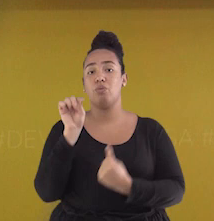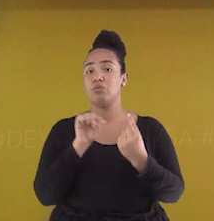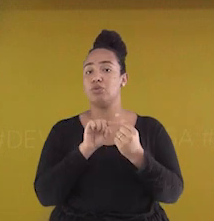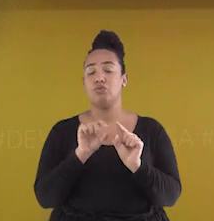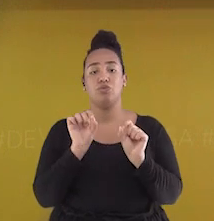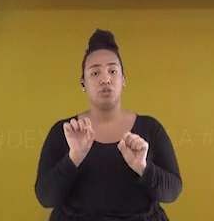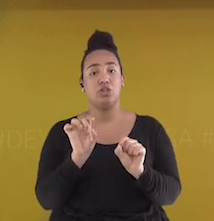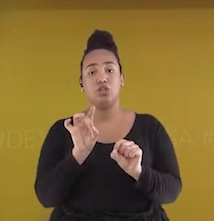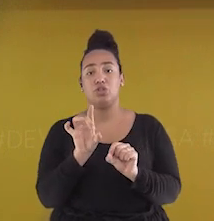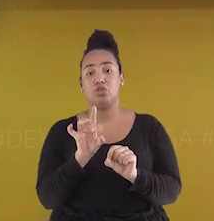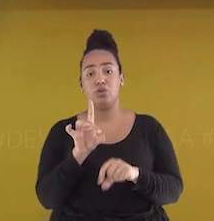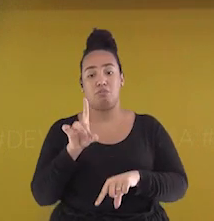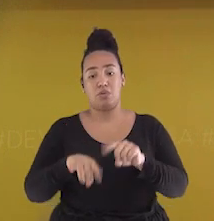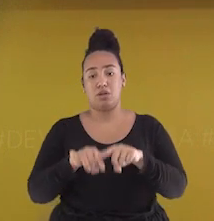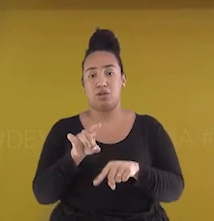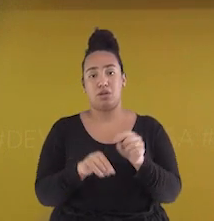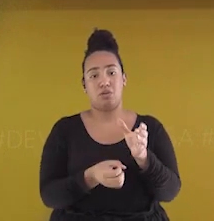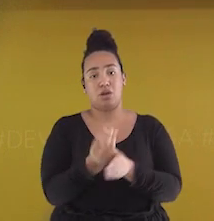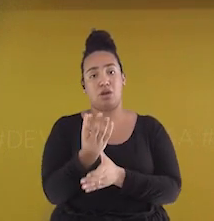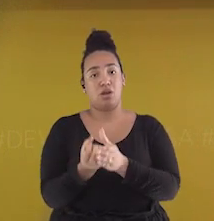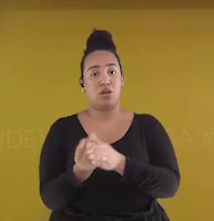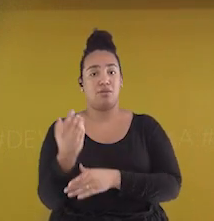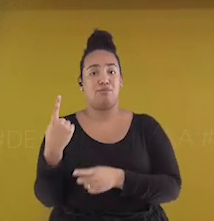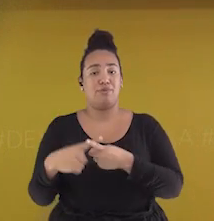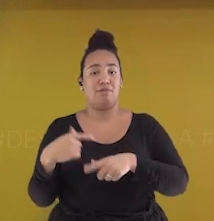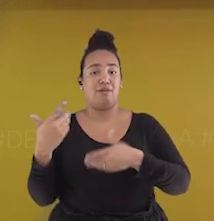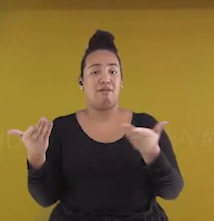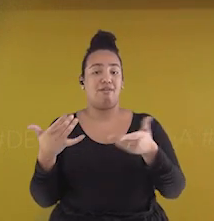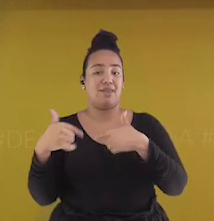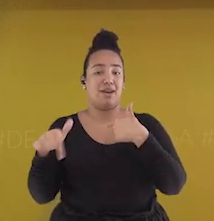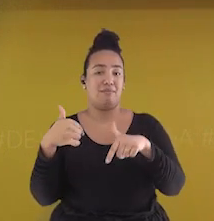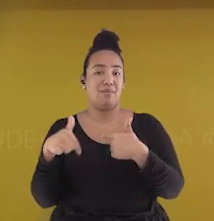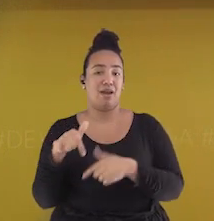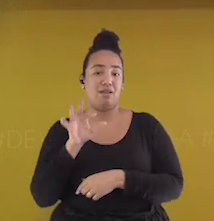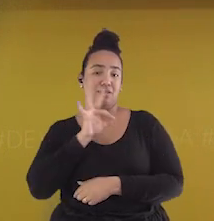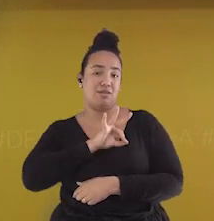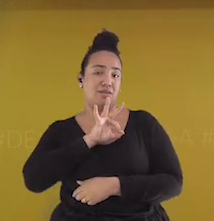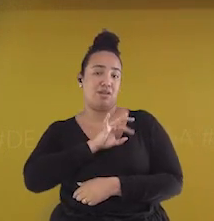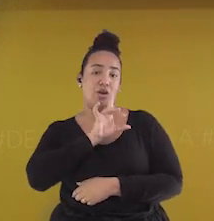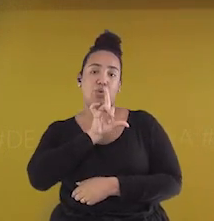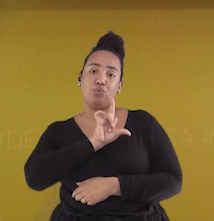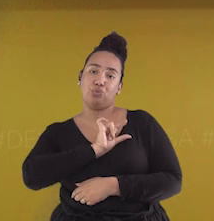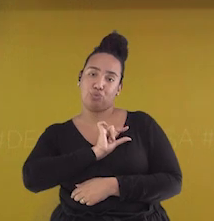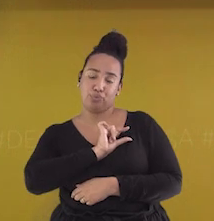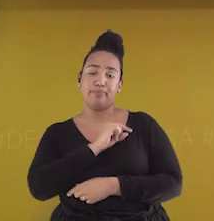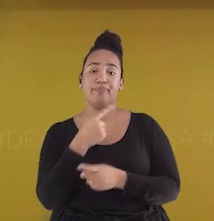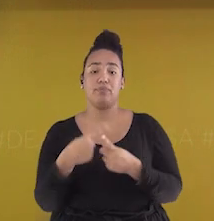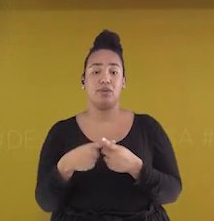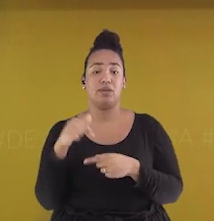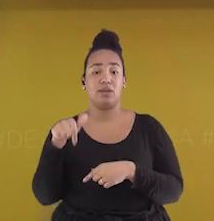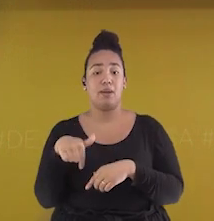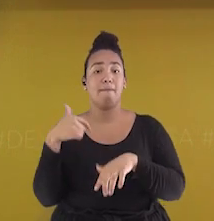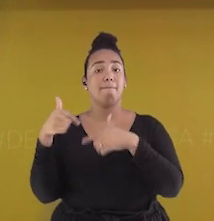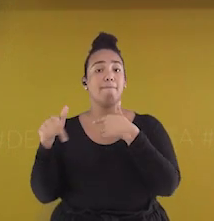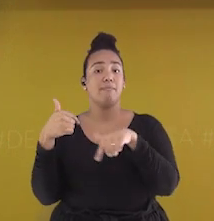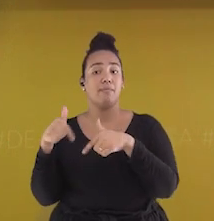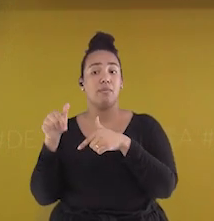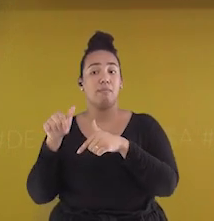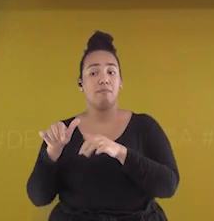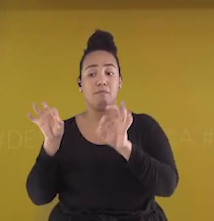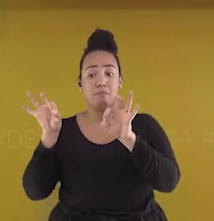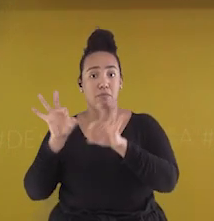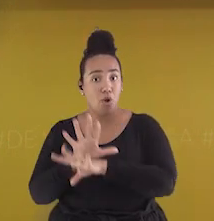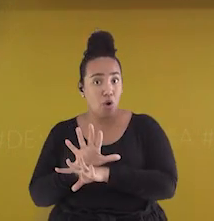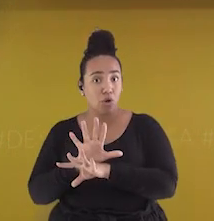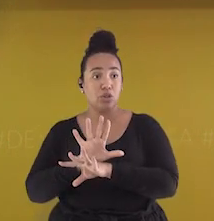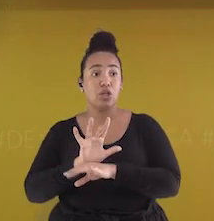é apenas montar o produto, aproveitando a mão de obra mais barata, sendo que esse produto só será finalizado